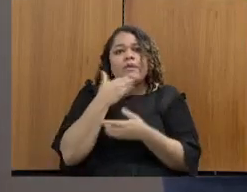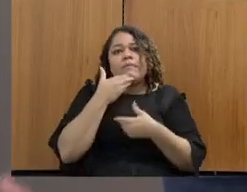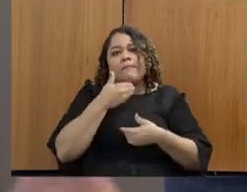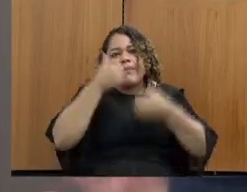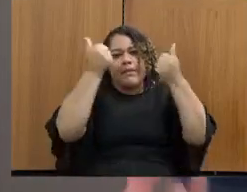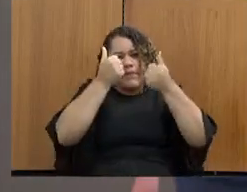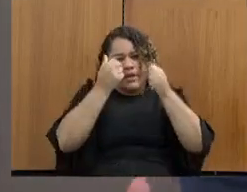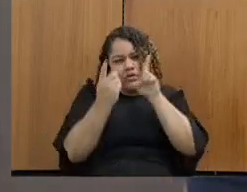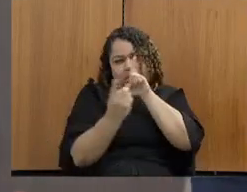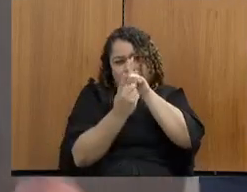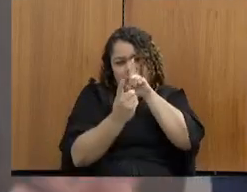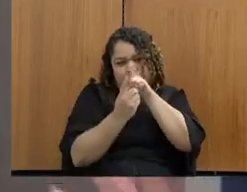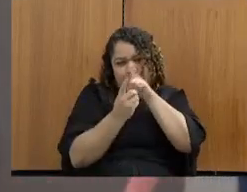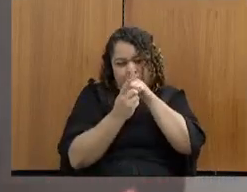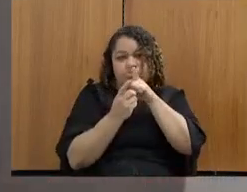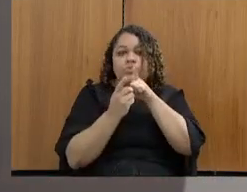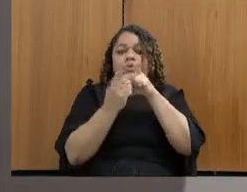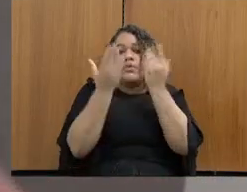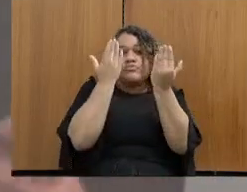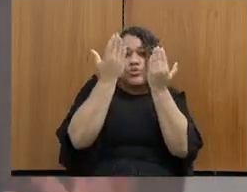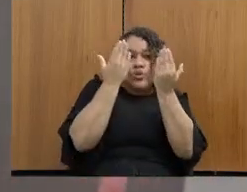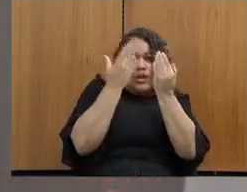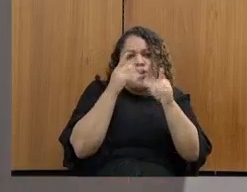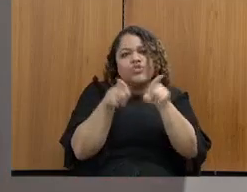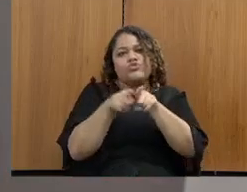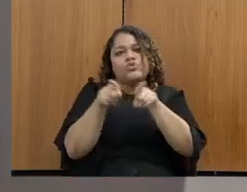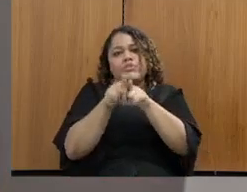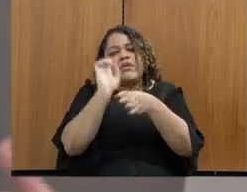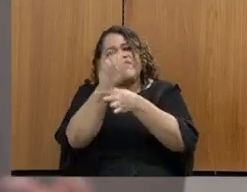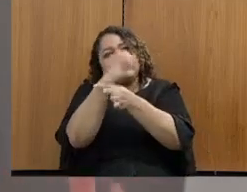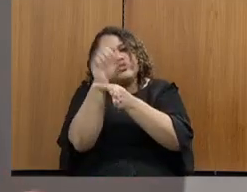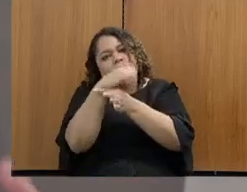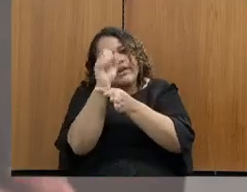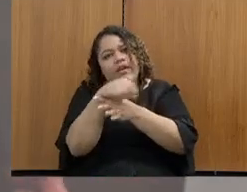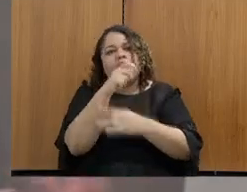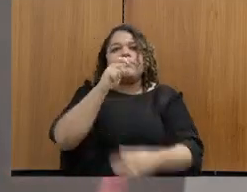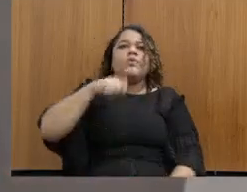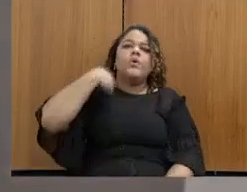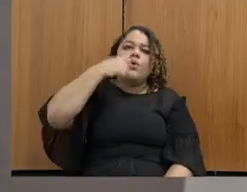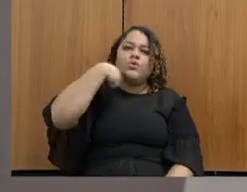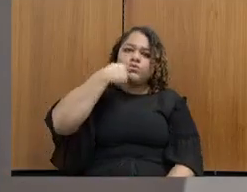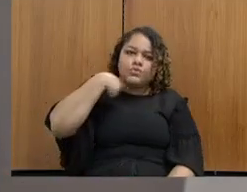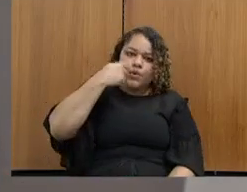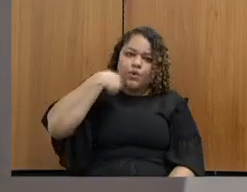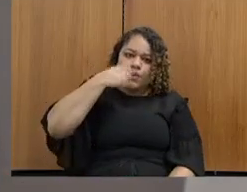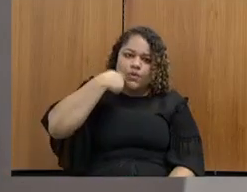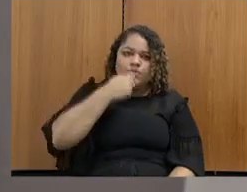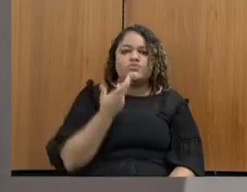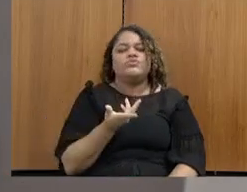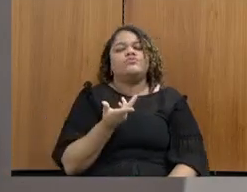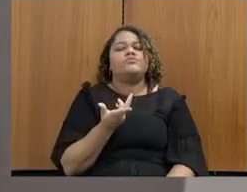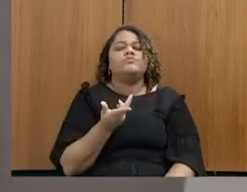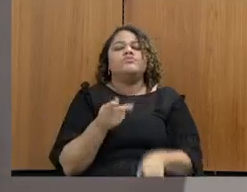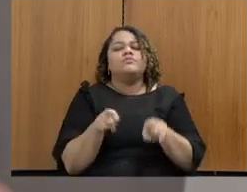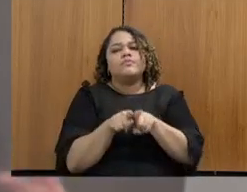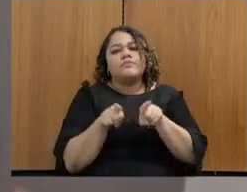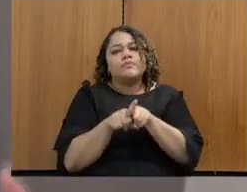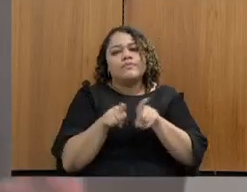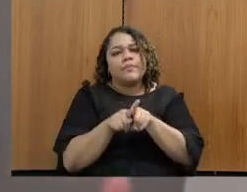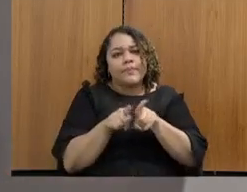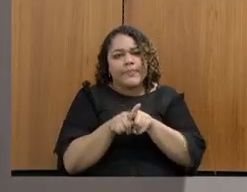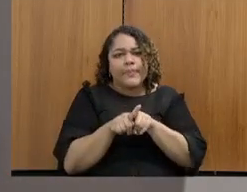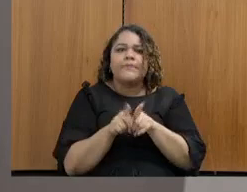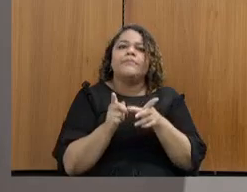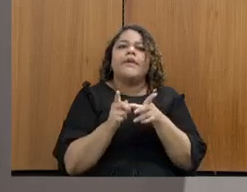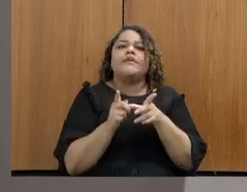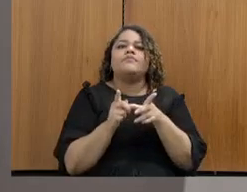só psicológico mas também fisioterápico odontológico a inauguração é de uma sala para pequena